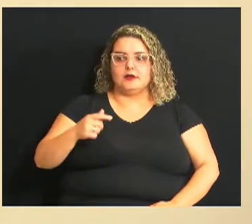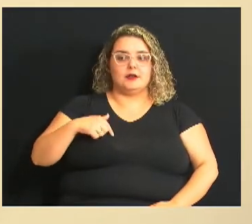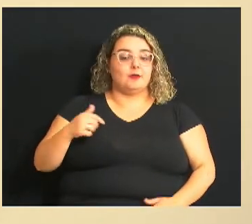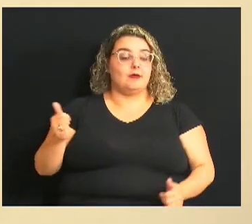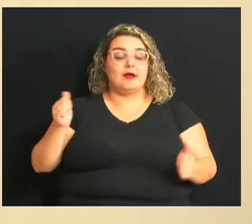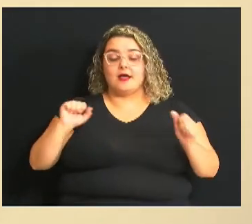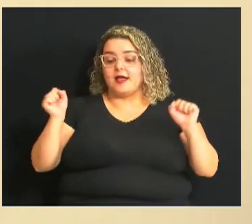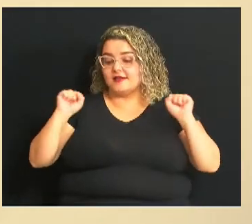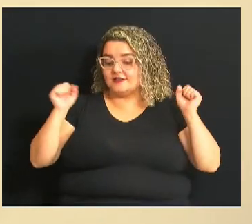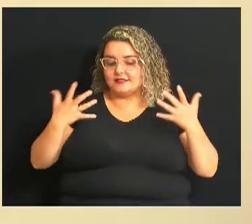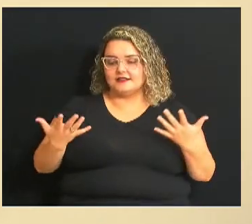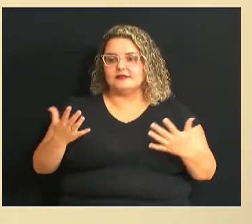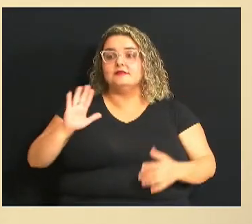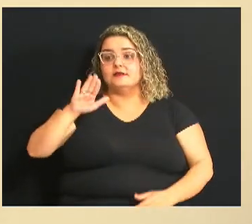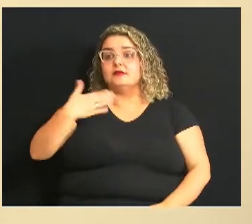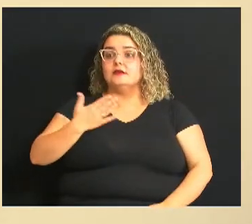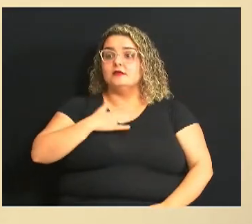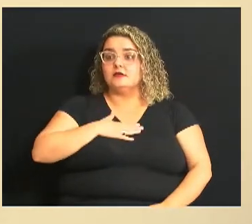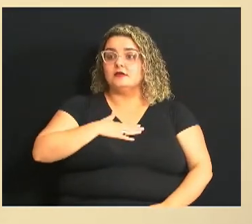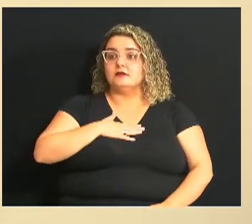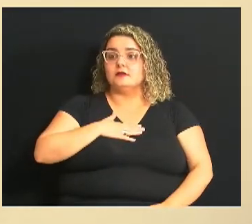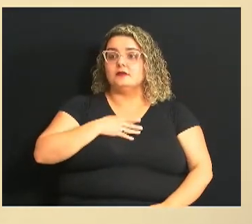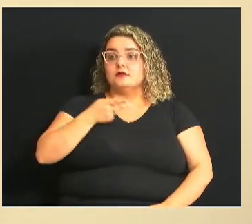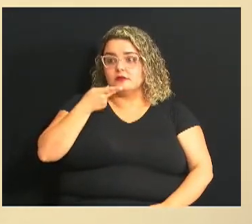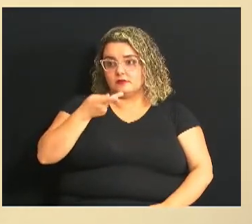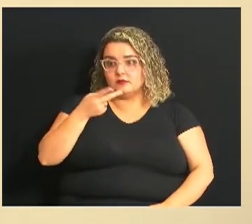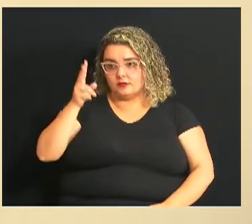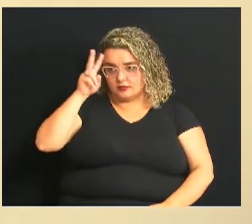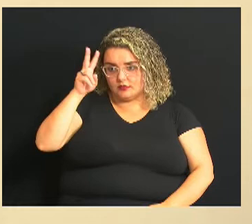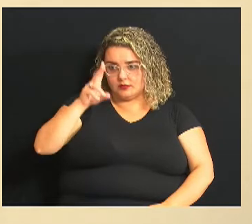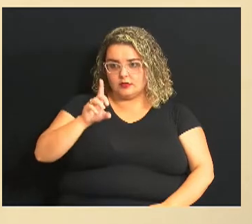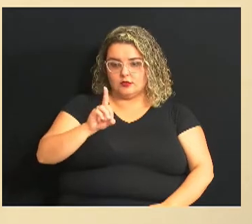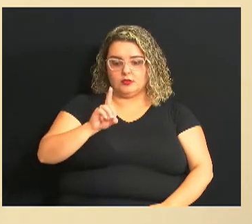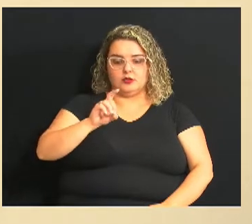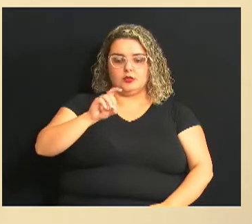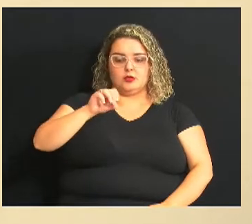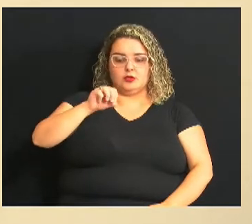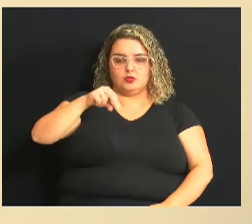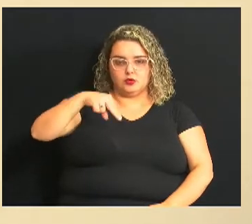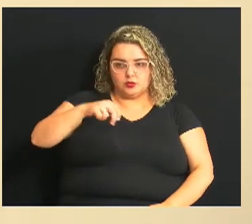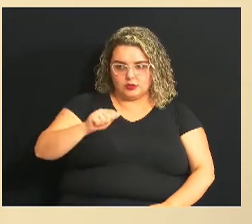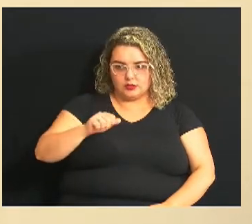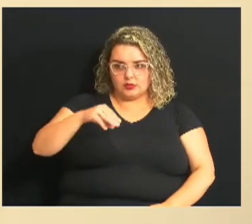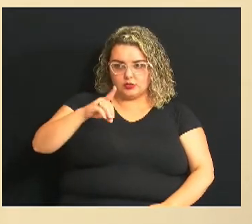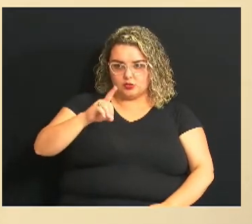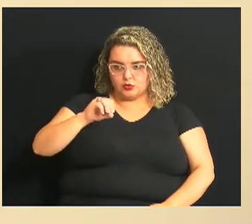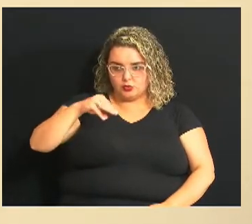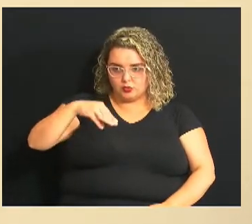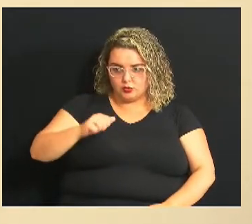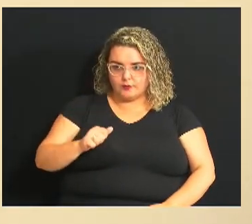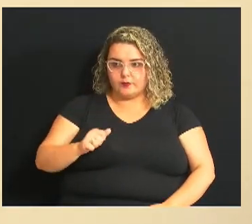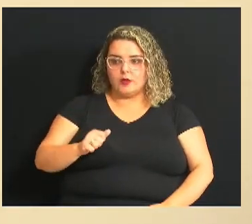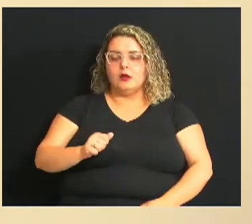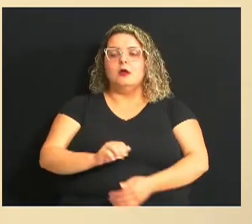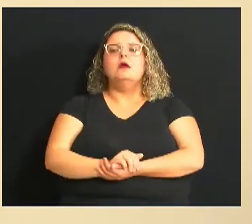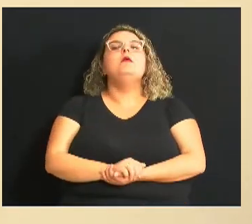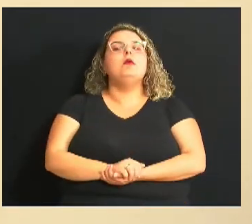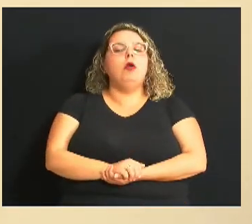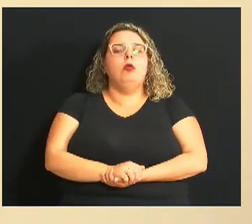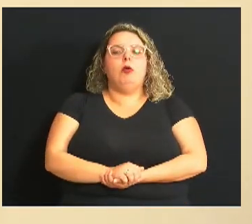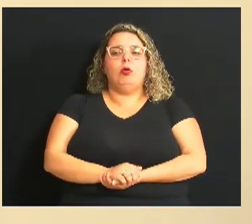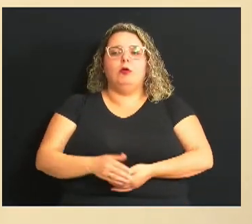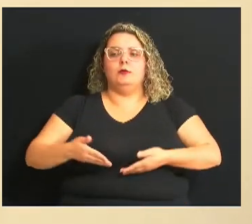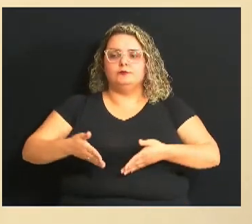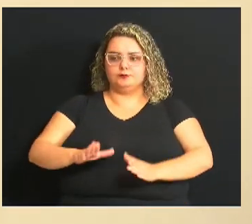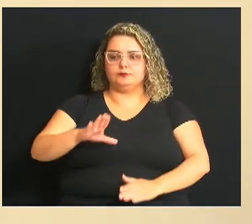mim. Eu vou contar um pouco da história da Dona Dolma. Dolma Rosley de Freitas nasceu